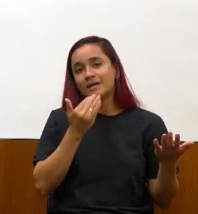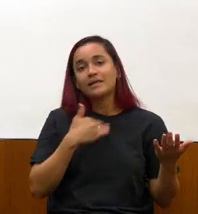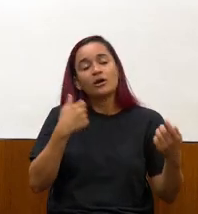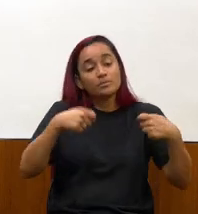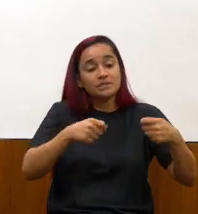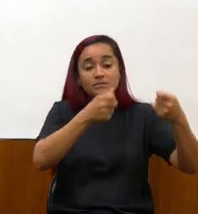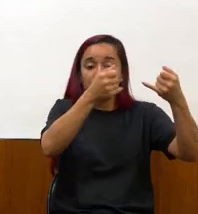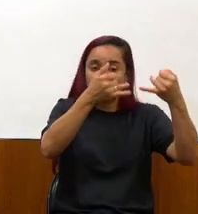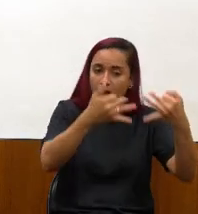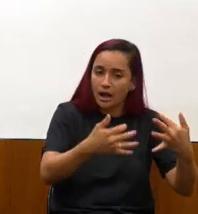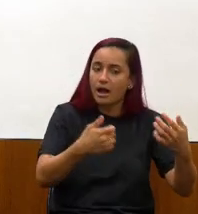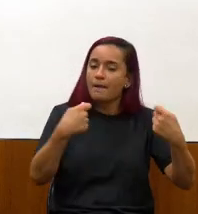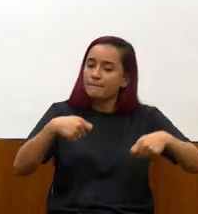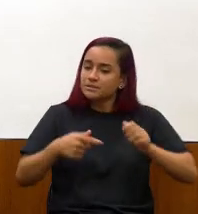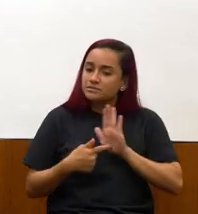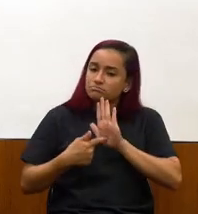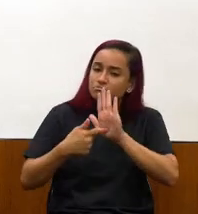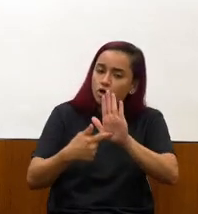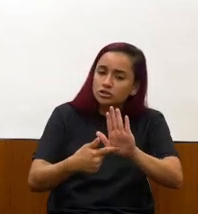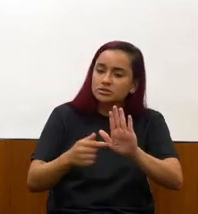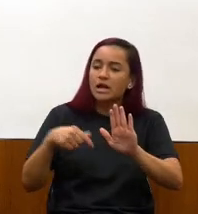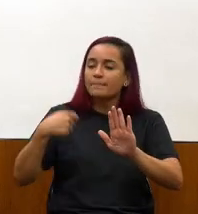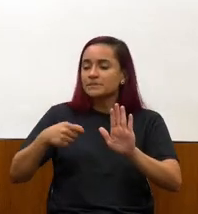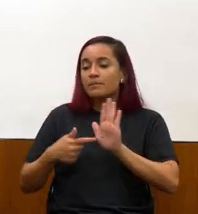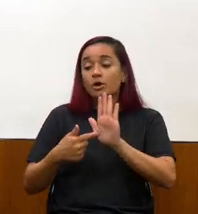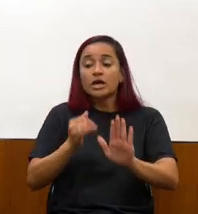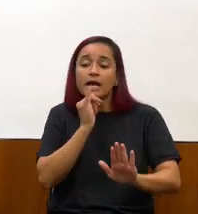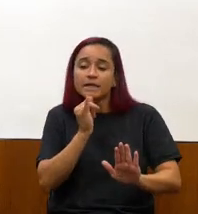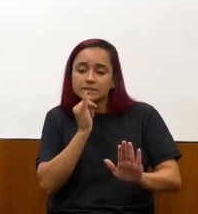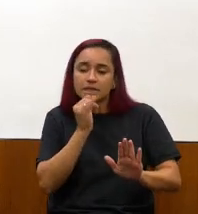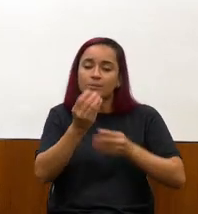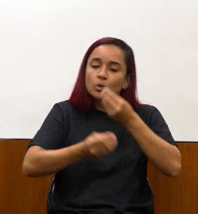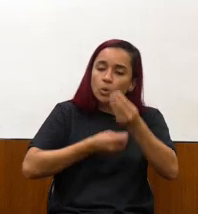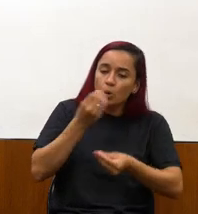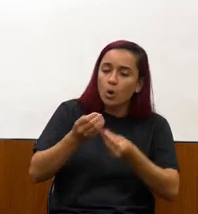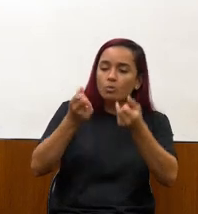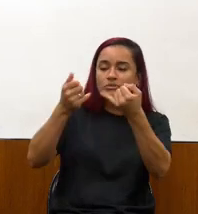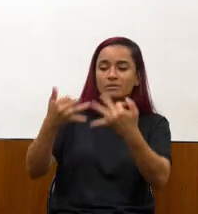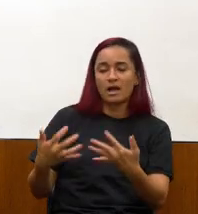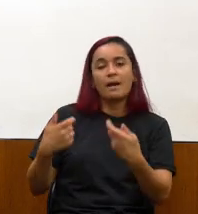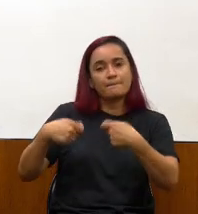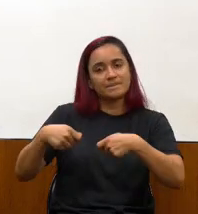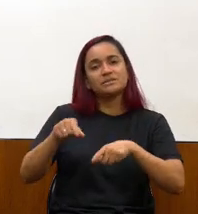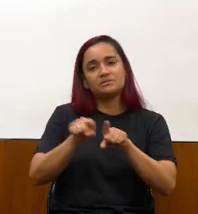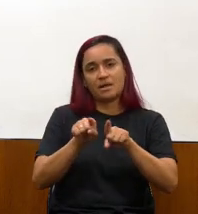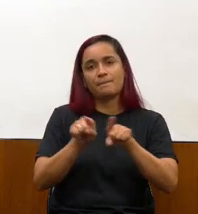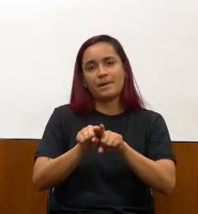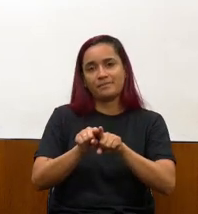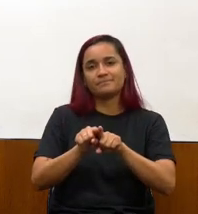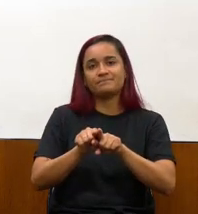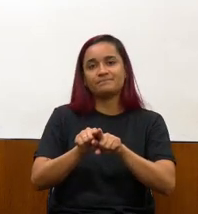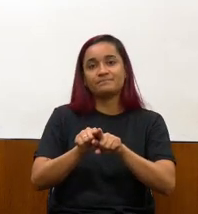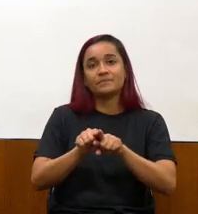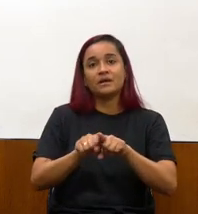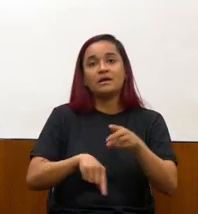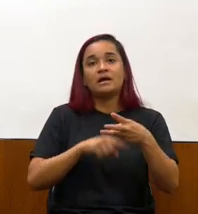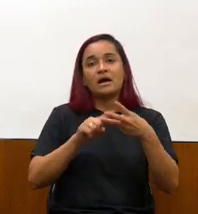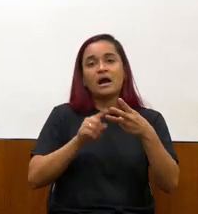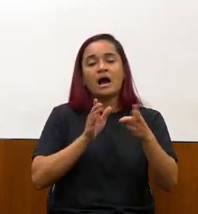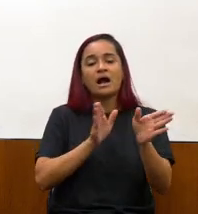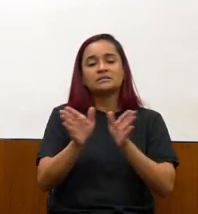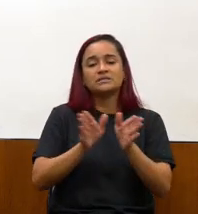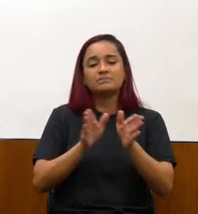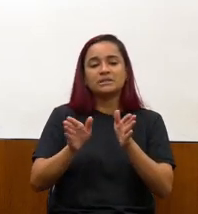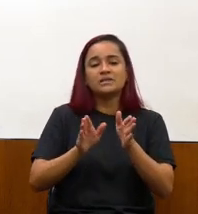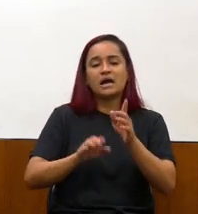que usar exemplos do dia a dia para explicá-la. Eu também tenho que ter acessibilidade justamente instrumental, que é justamente